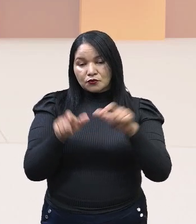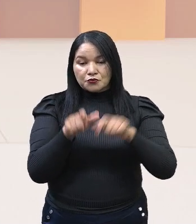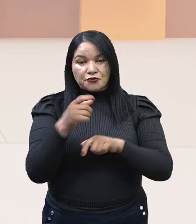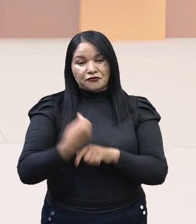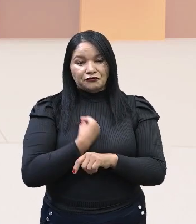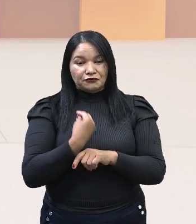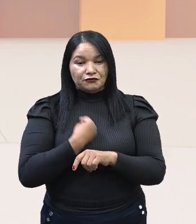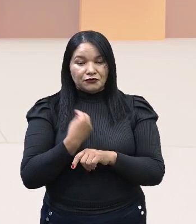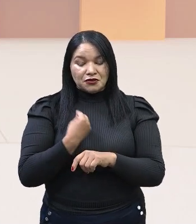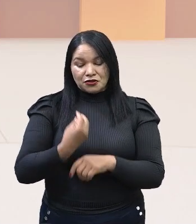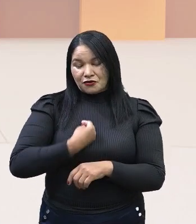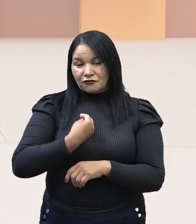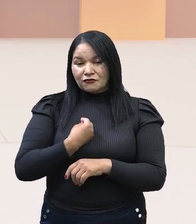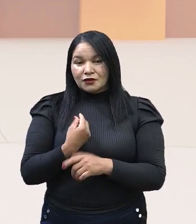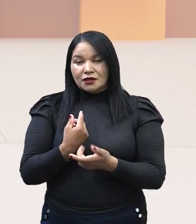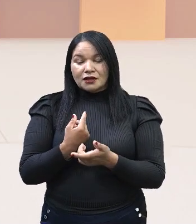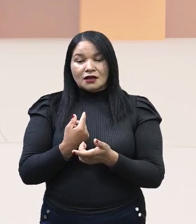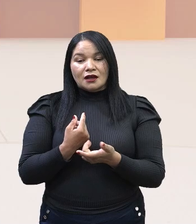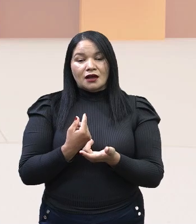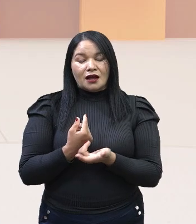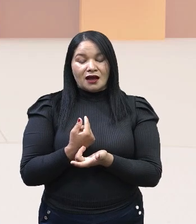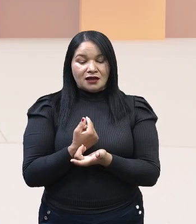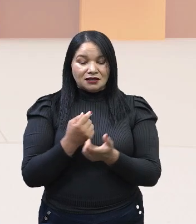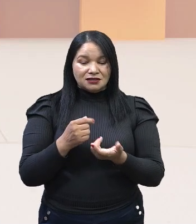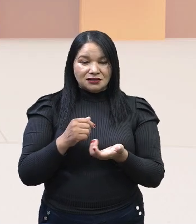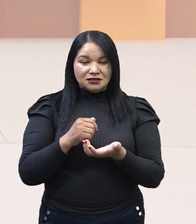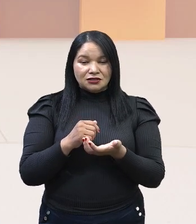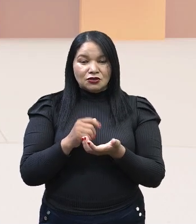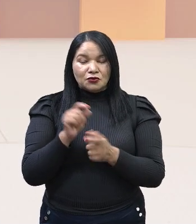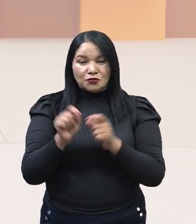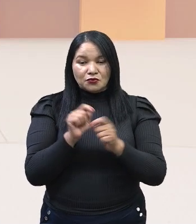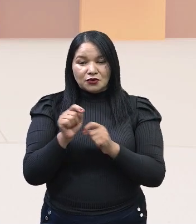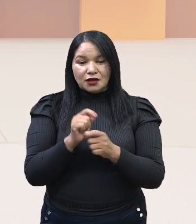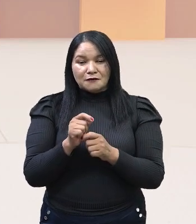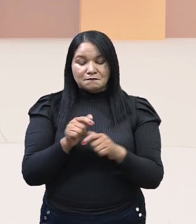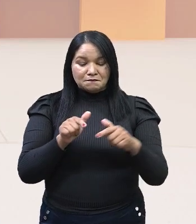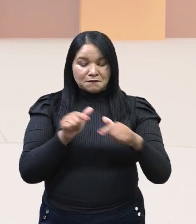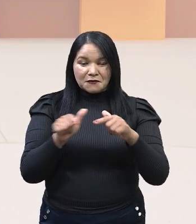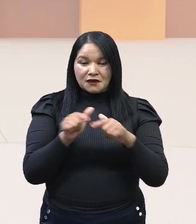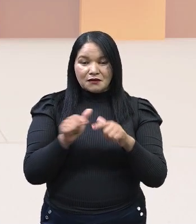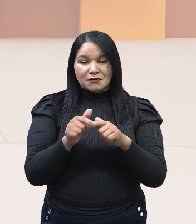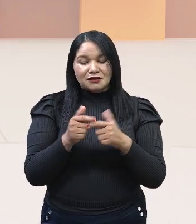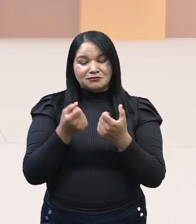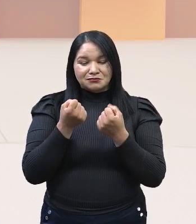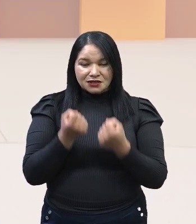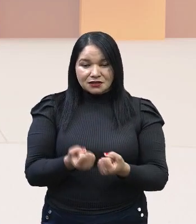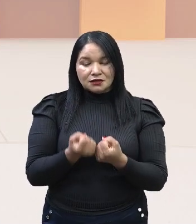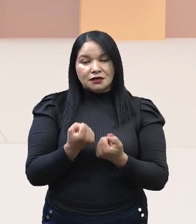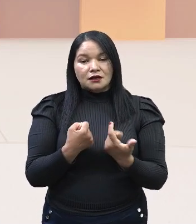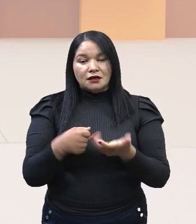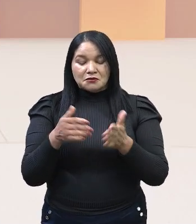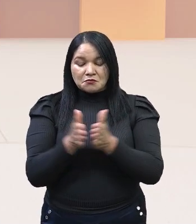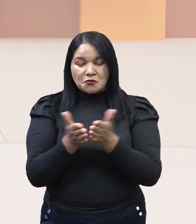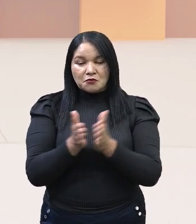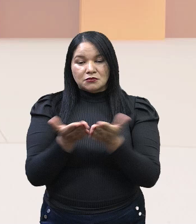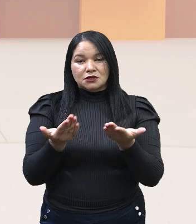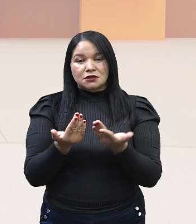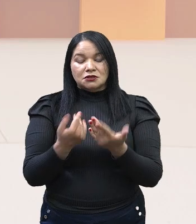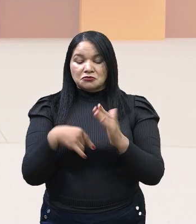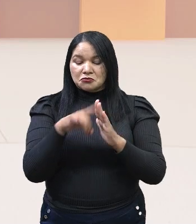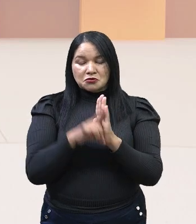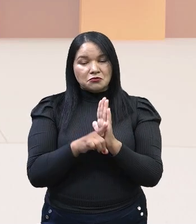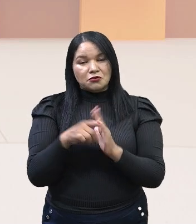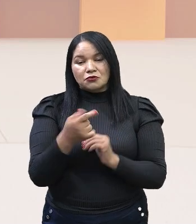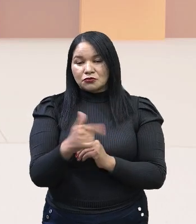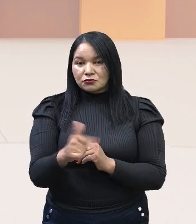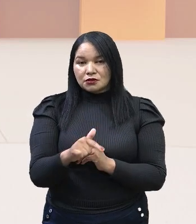sob condições de trabalho exploratórias, sem direitos garantidos e em extrema pobreza. Então, a